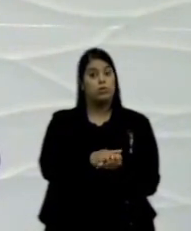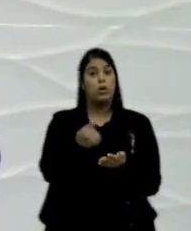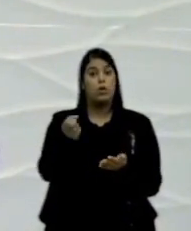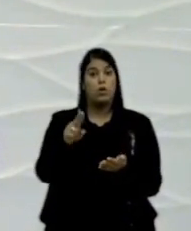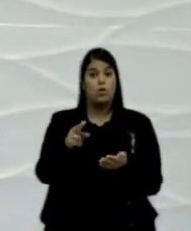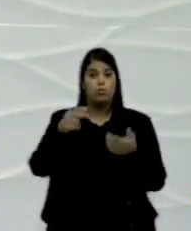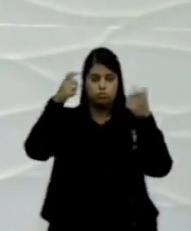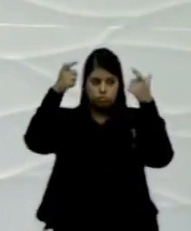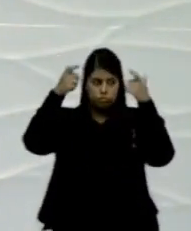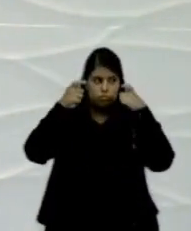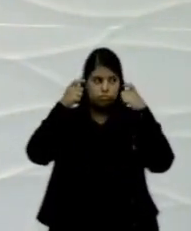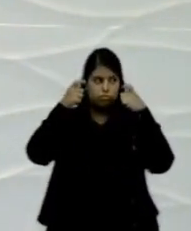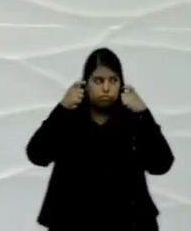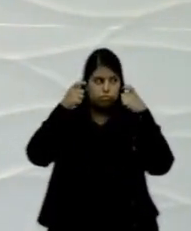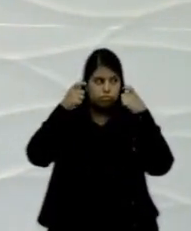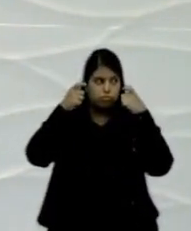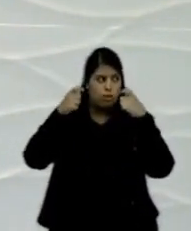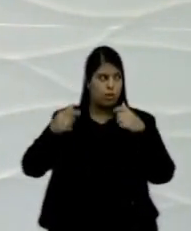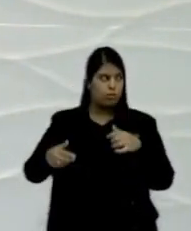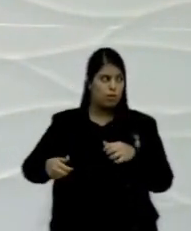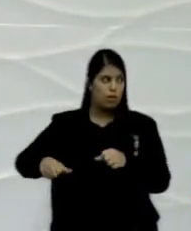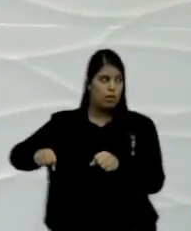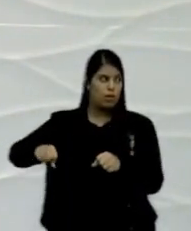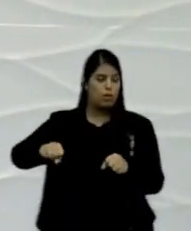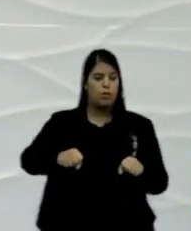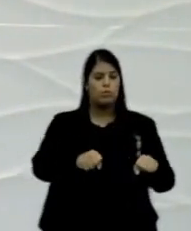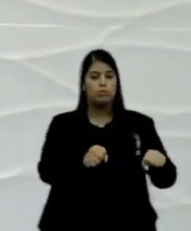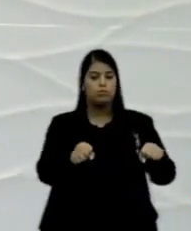a multa. Garanhuns é assim.